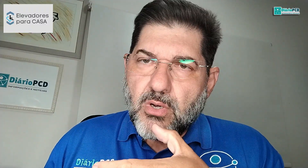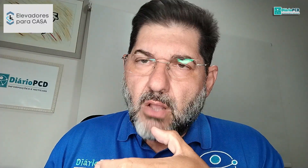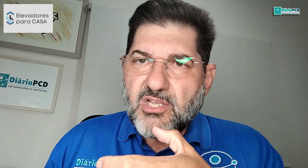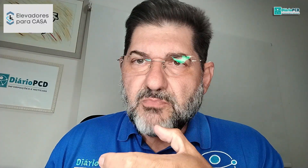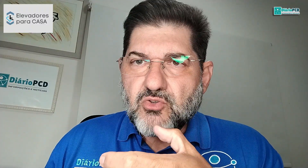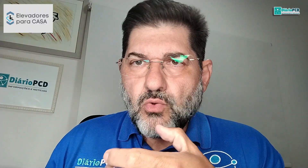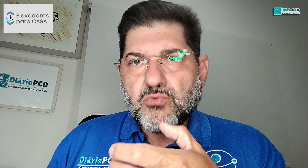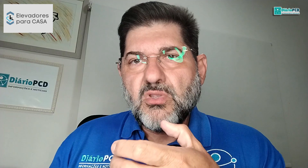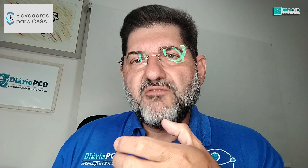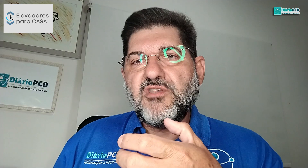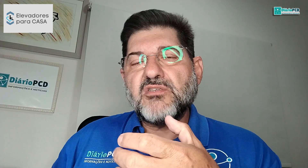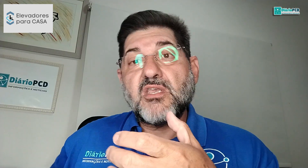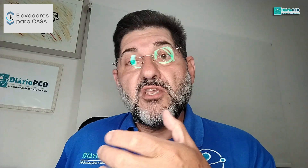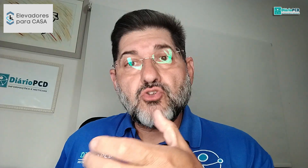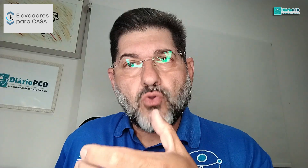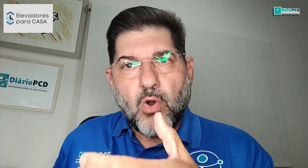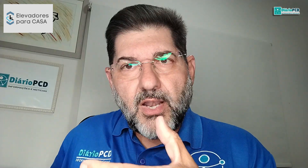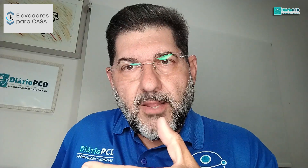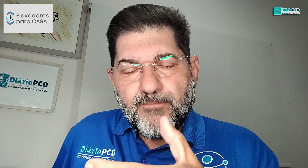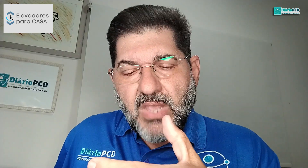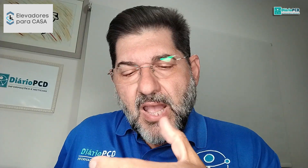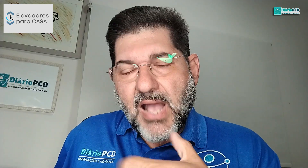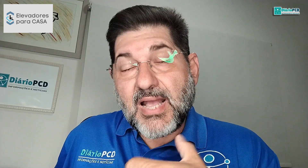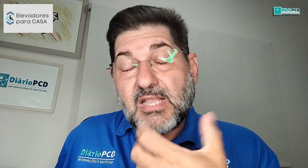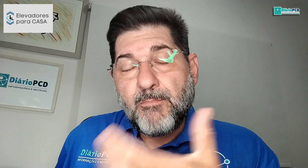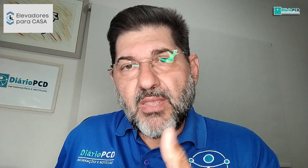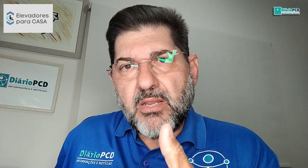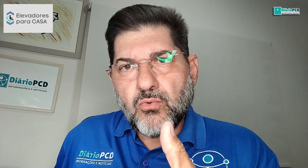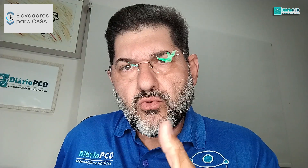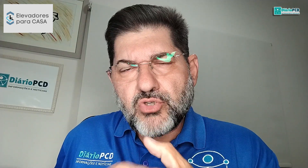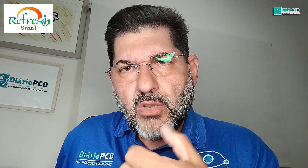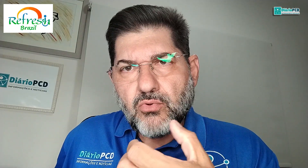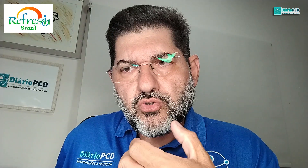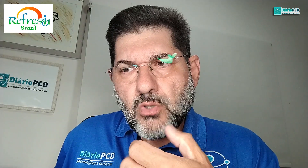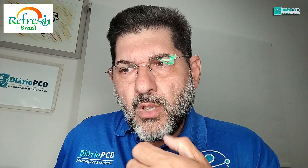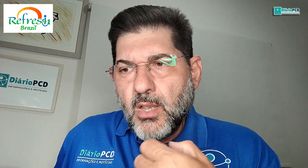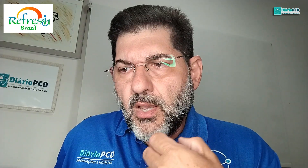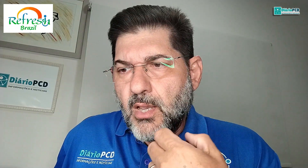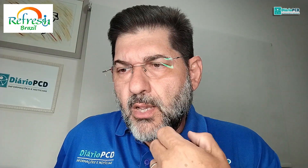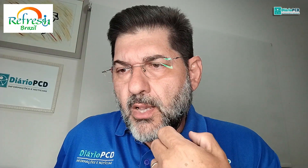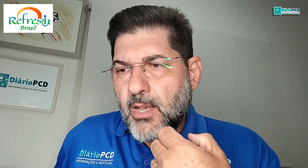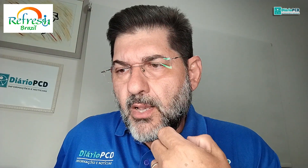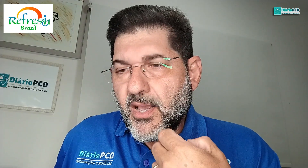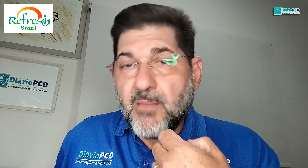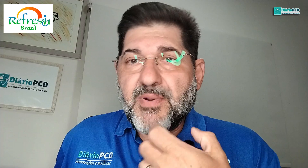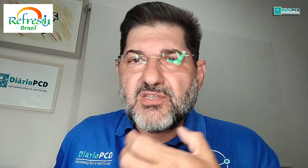Conselho Nacional das Pessoas com Deficiência, que escolhe a cada período seus